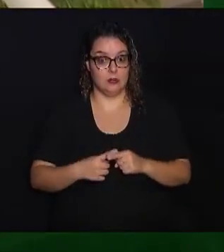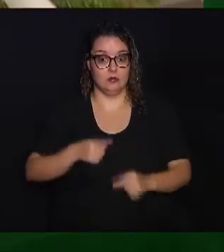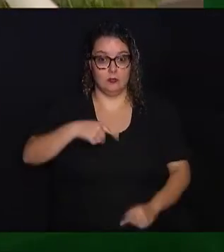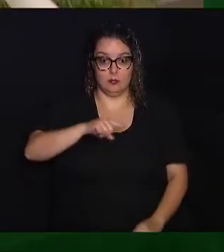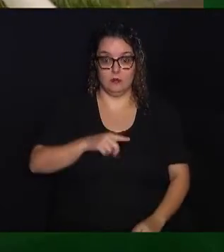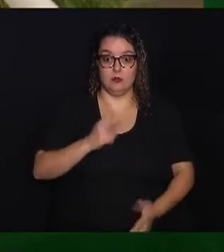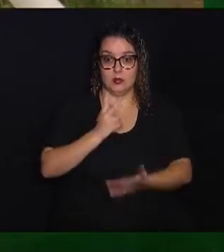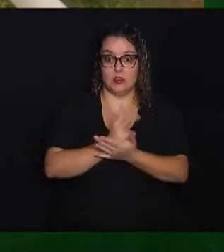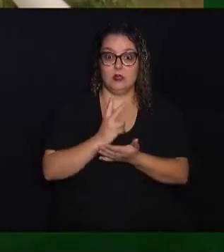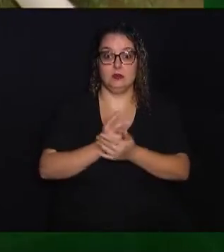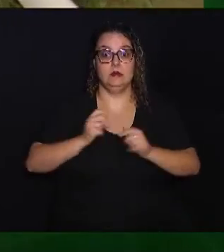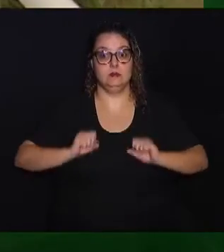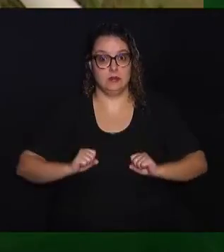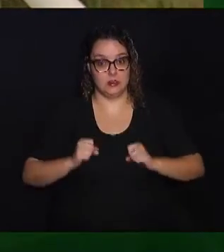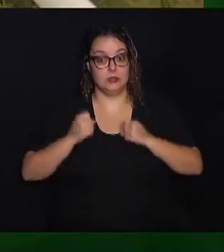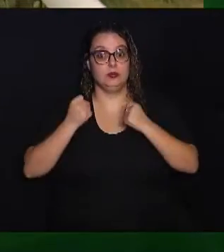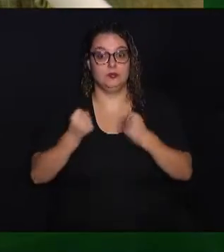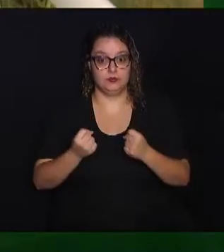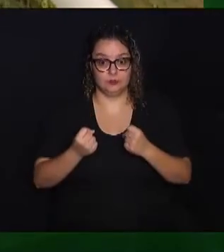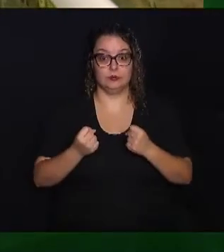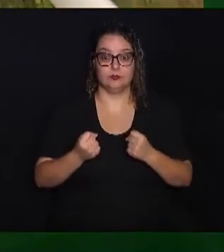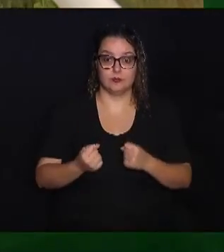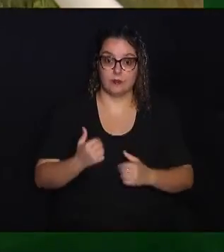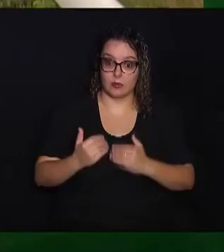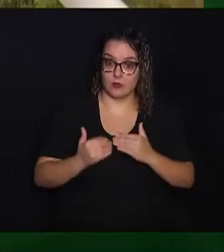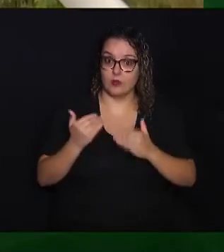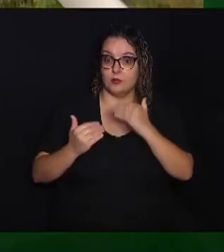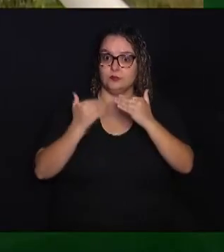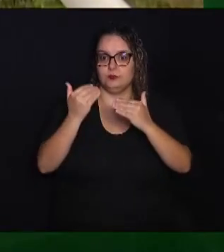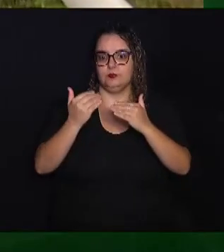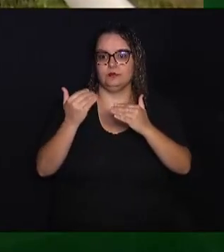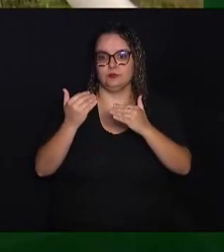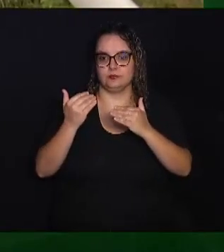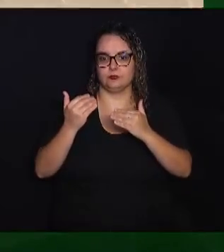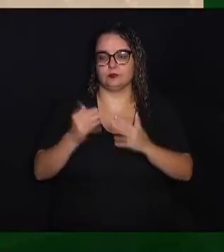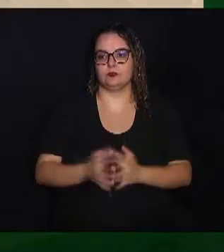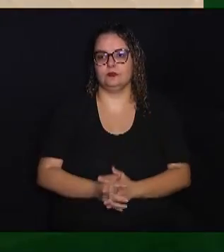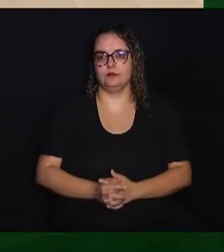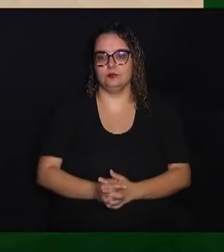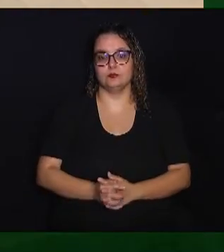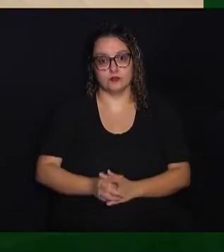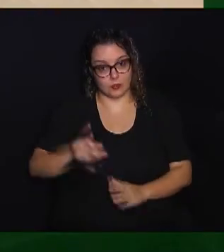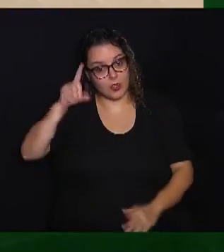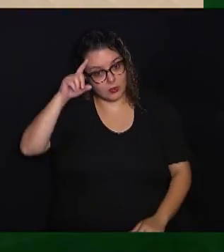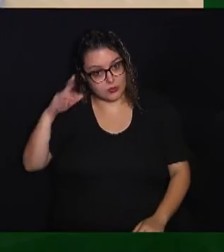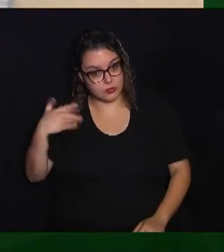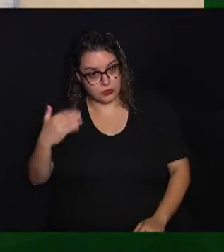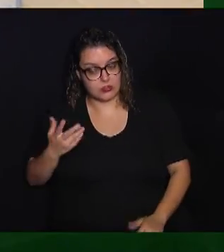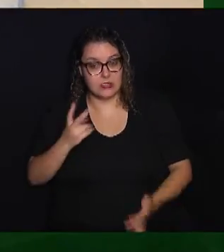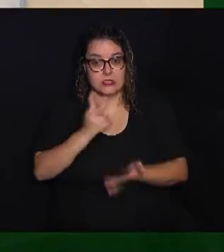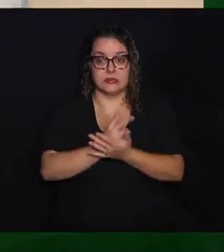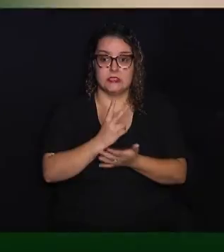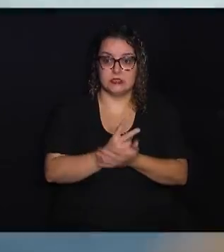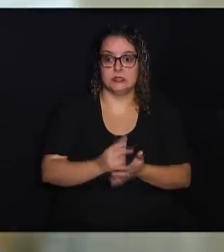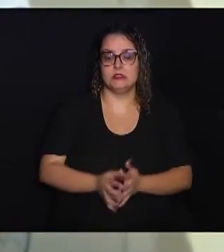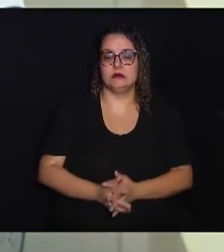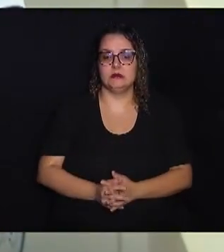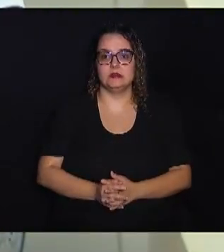sempre engajados com essa formação corrente, né? Estar sempre